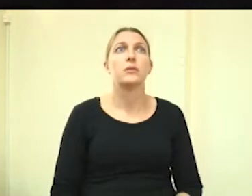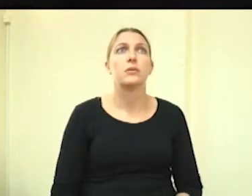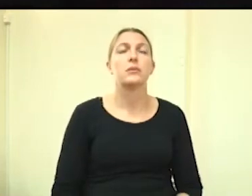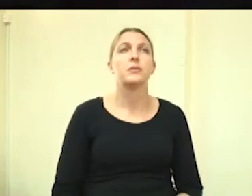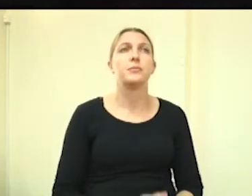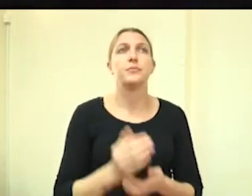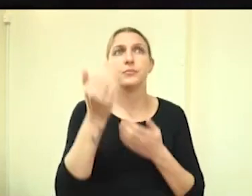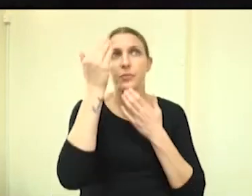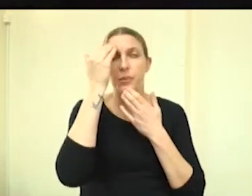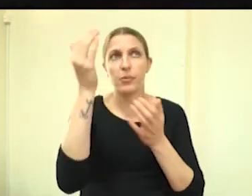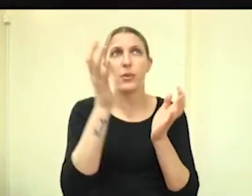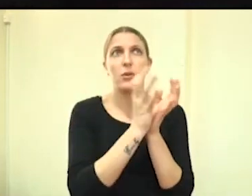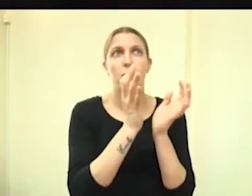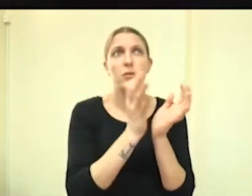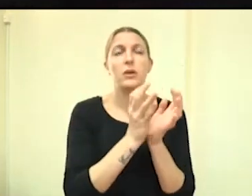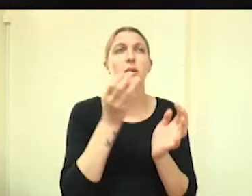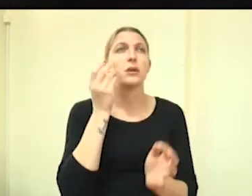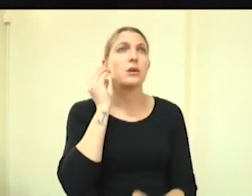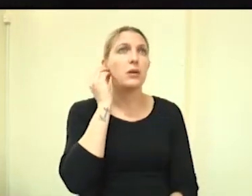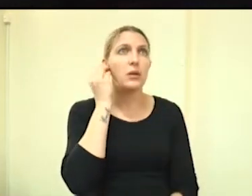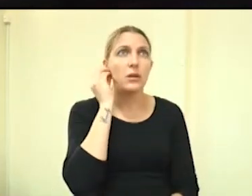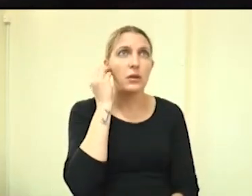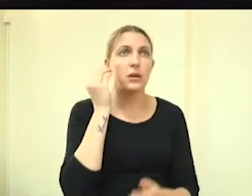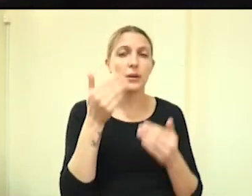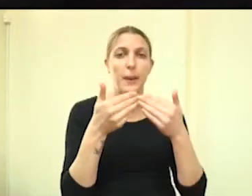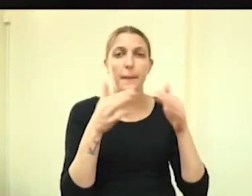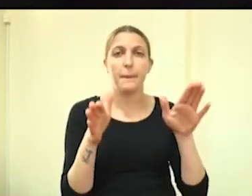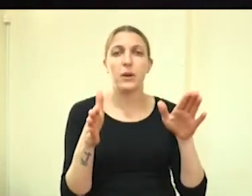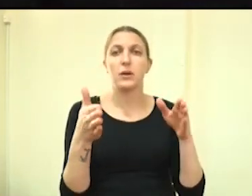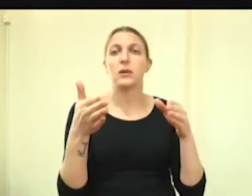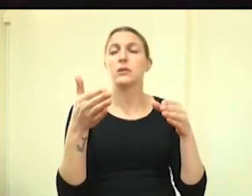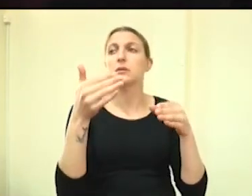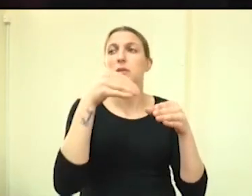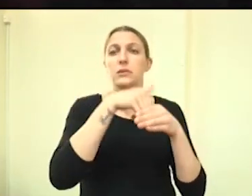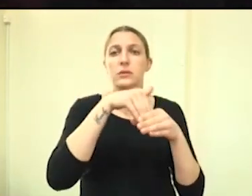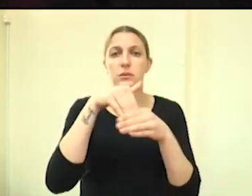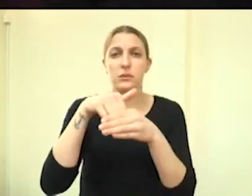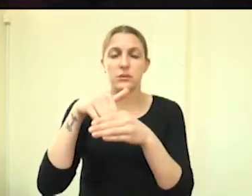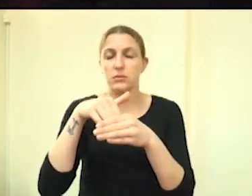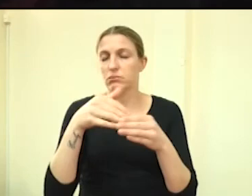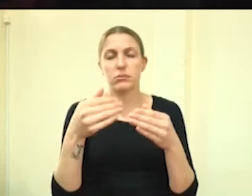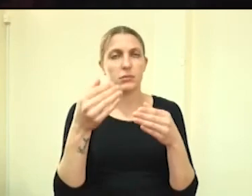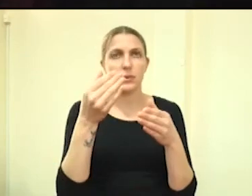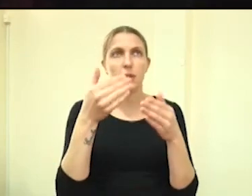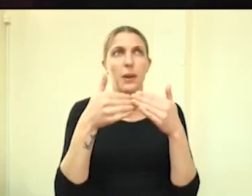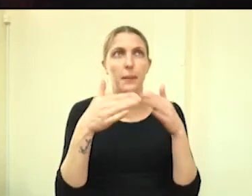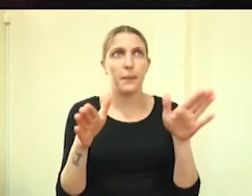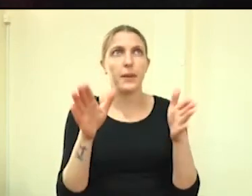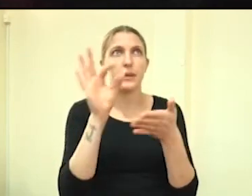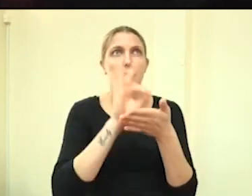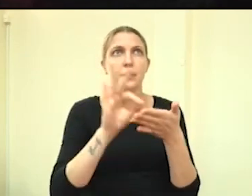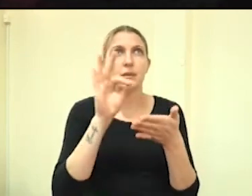nobre colega, vereador Eni. Vamos abrir agora o período de inscrição para justificativa de voto.